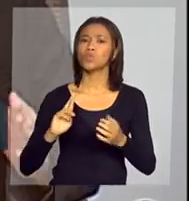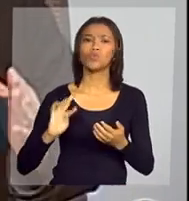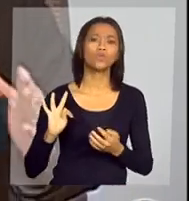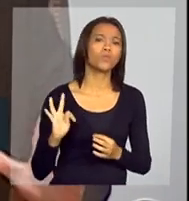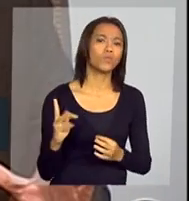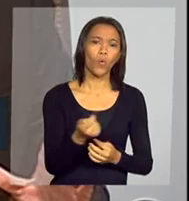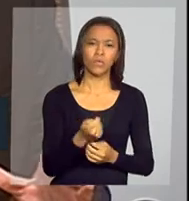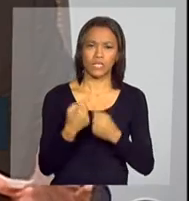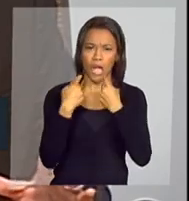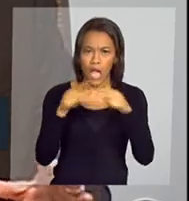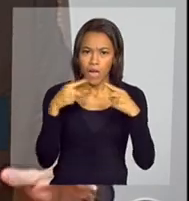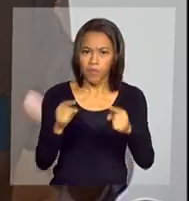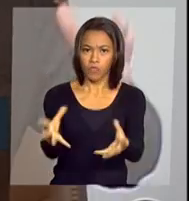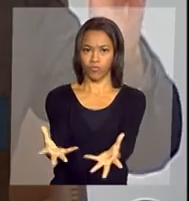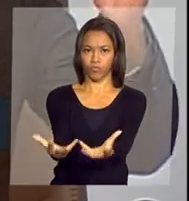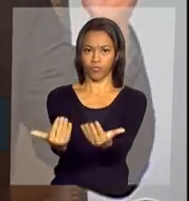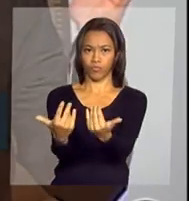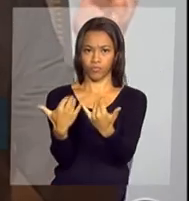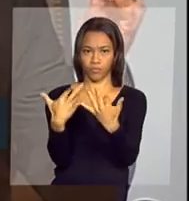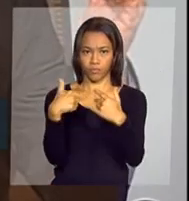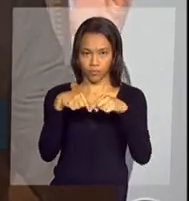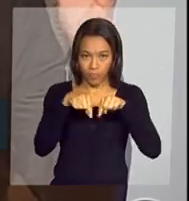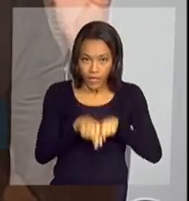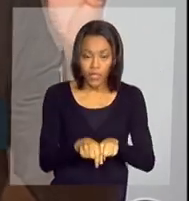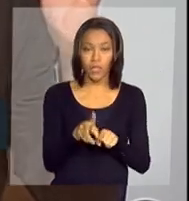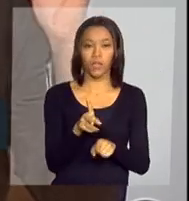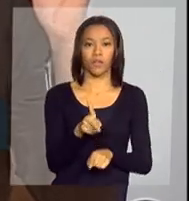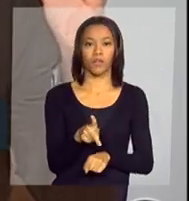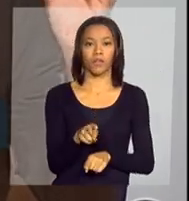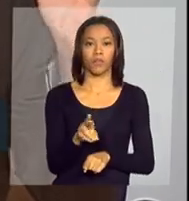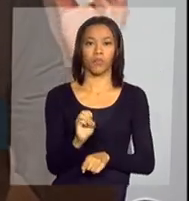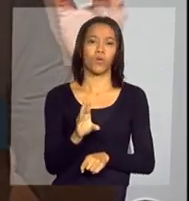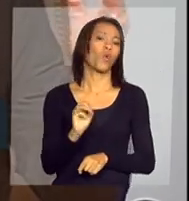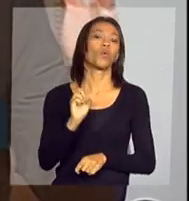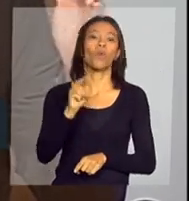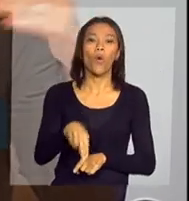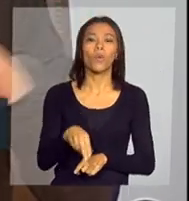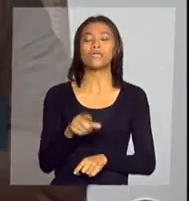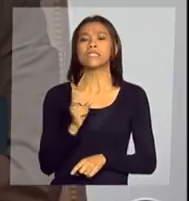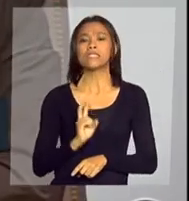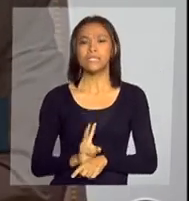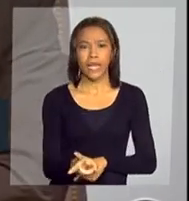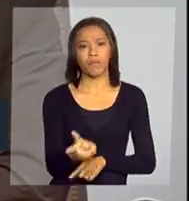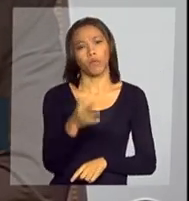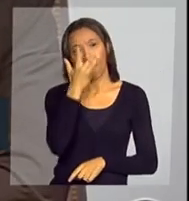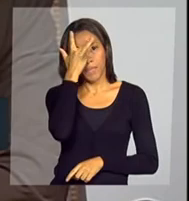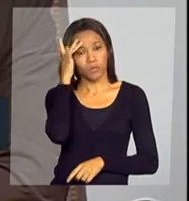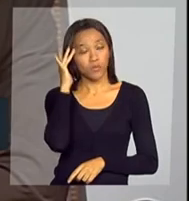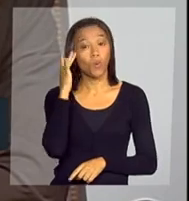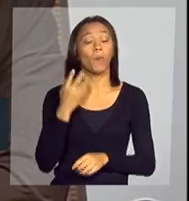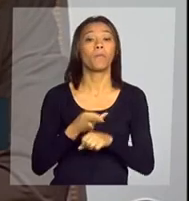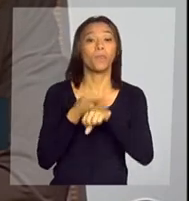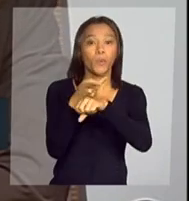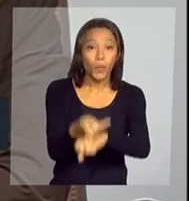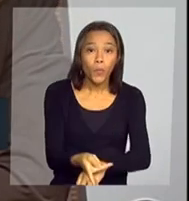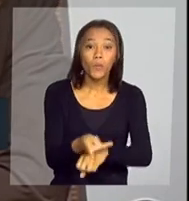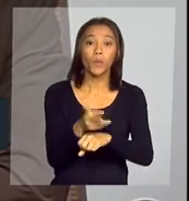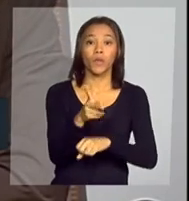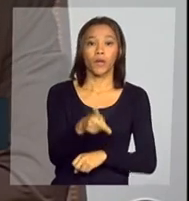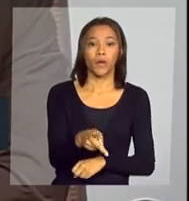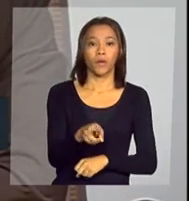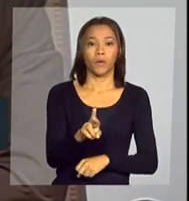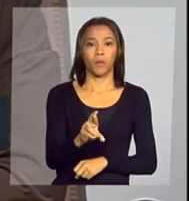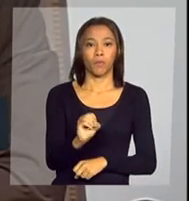nos procons tá então a cada vez que um consumidor procura o PROCON ele